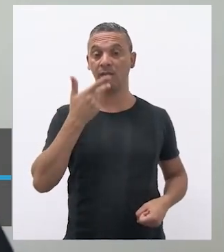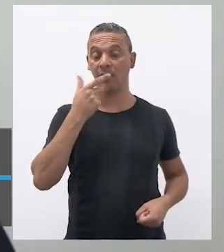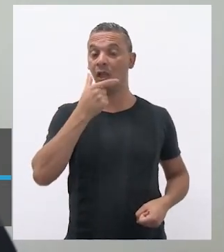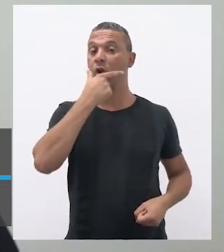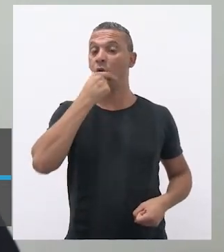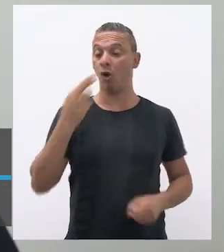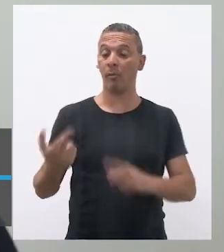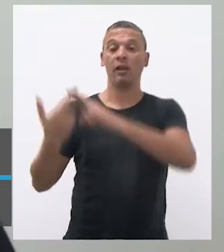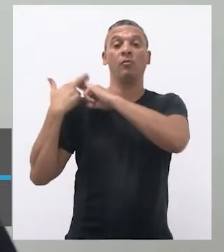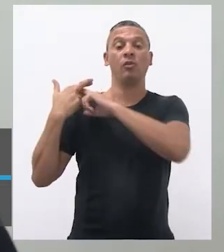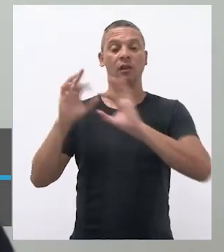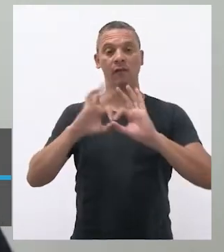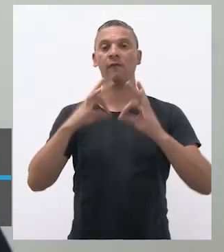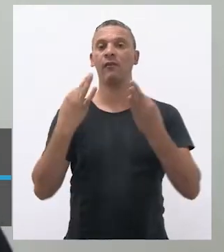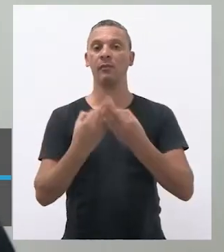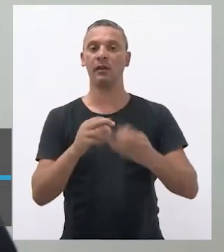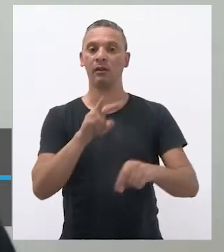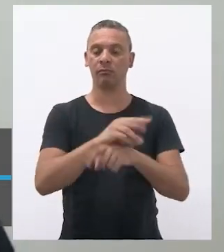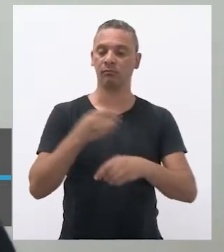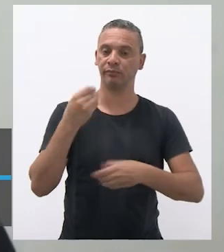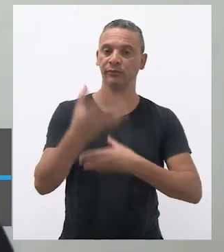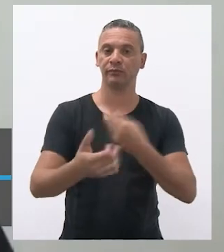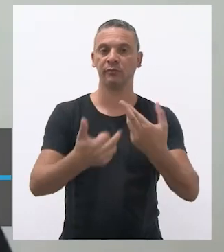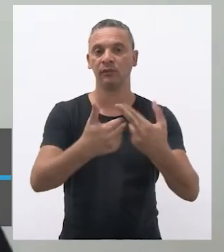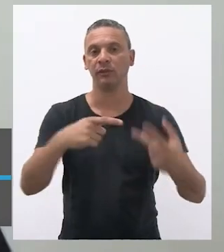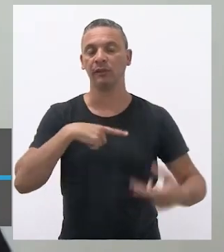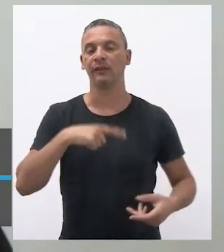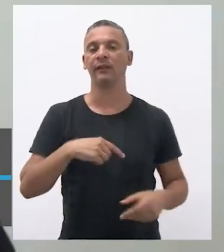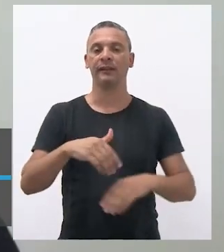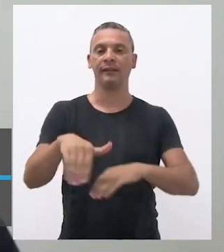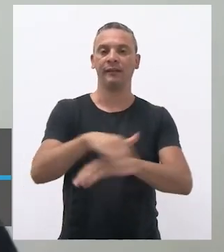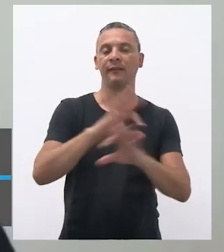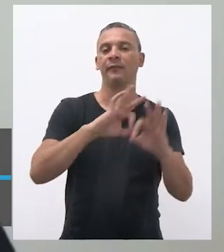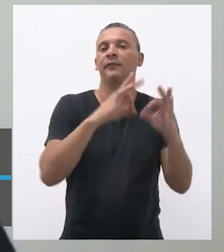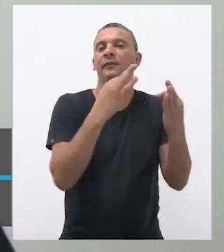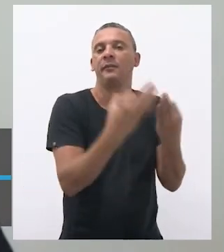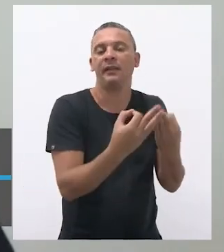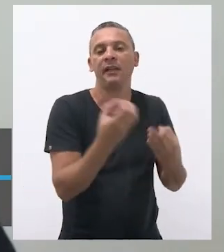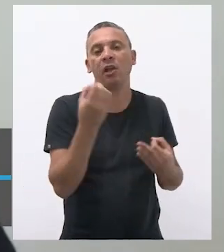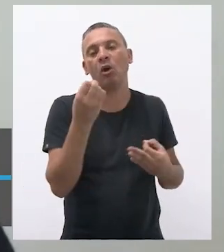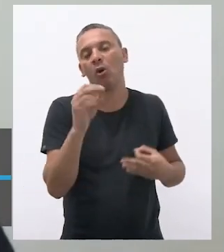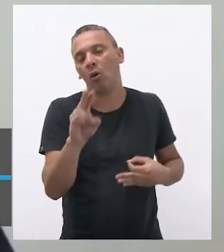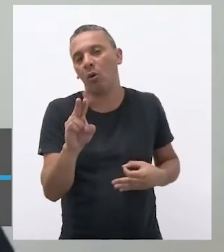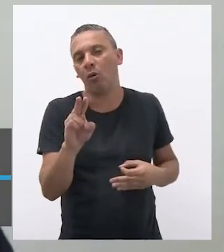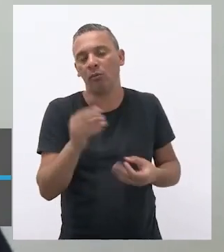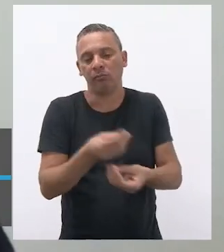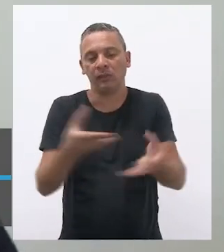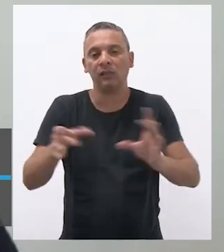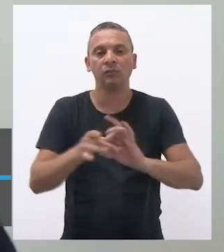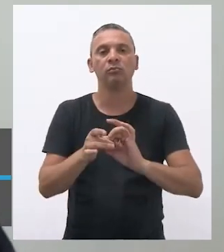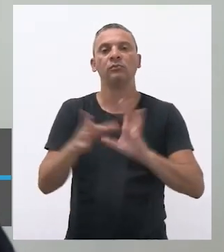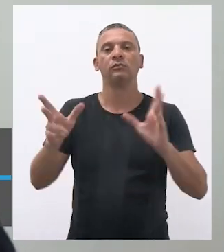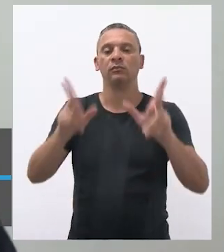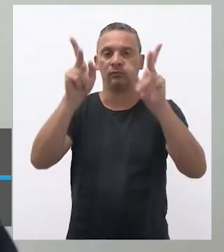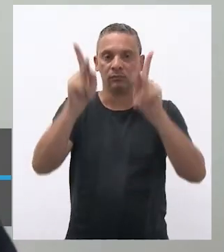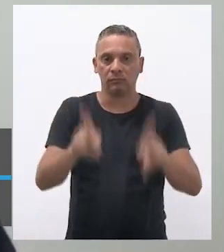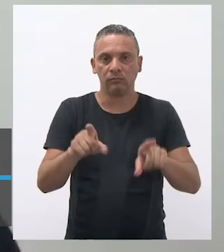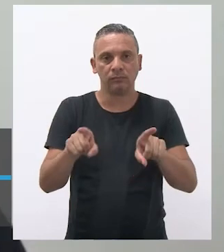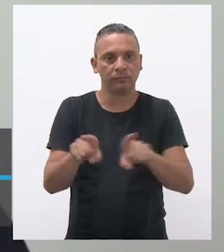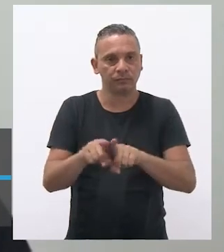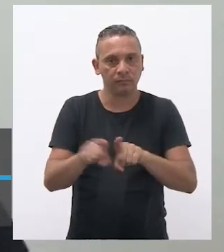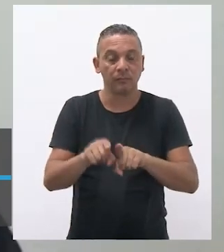provedor, podendo fixar, por exemplo, o endereço da família, ou conceder autorização